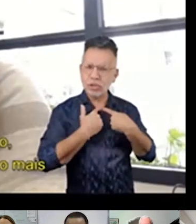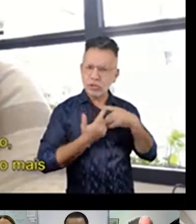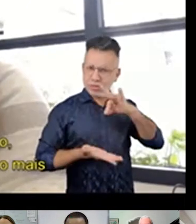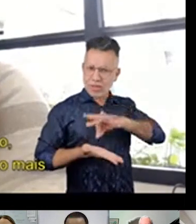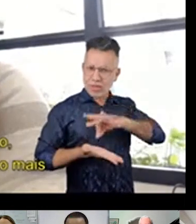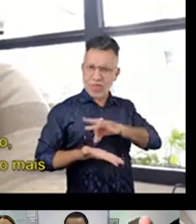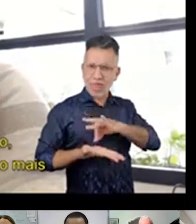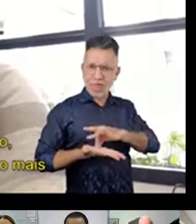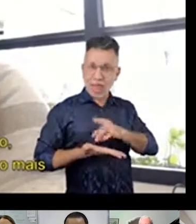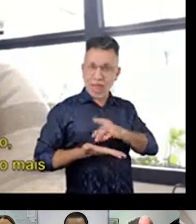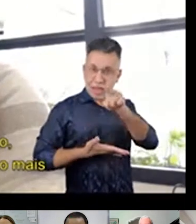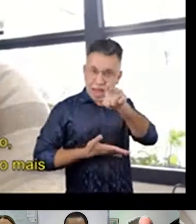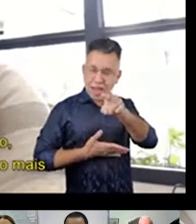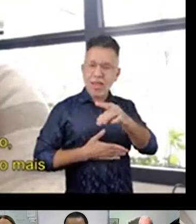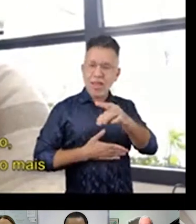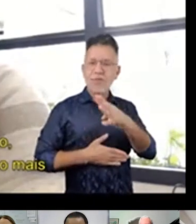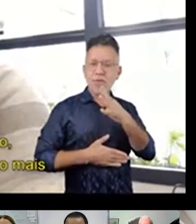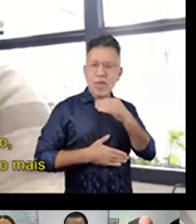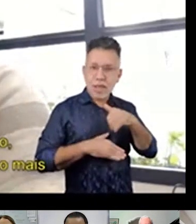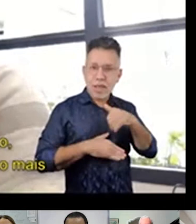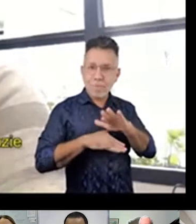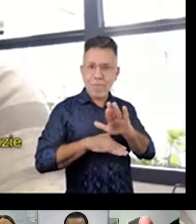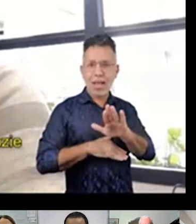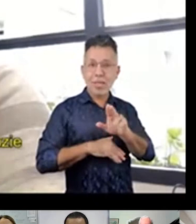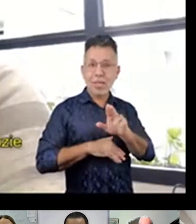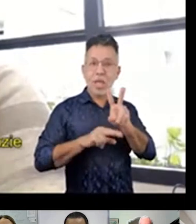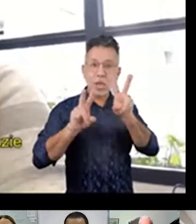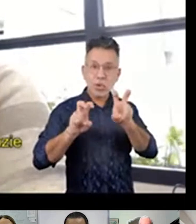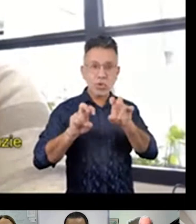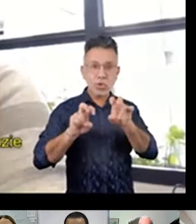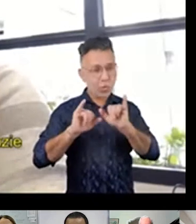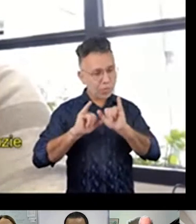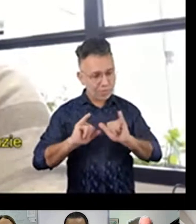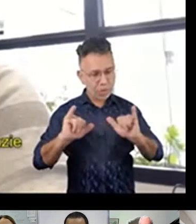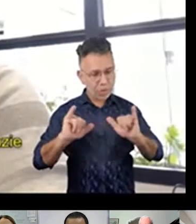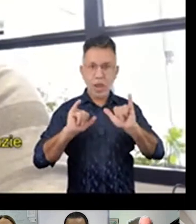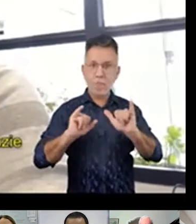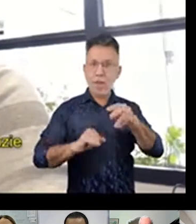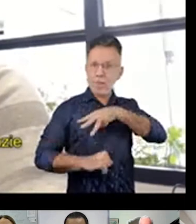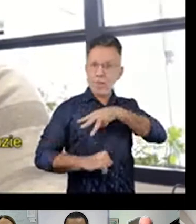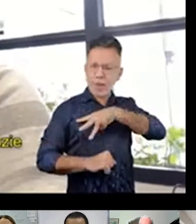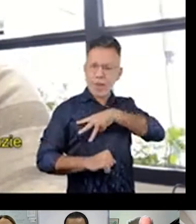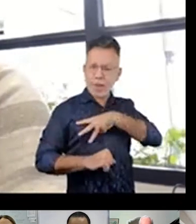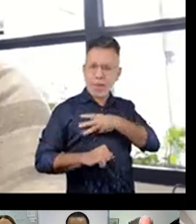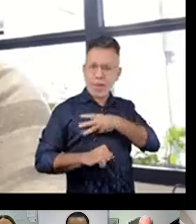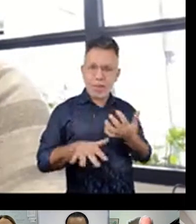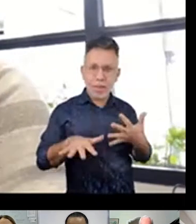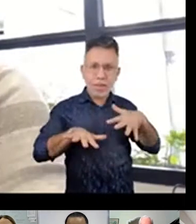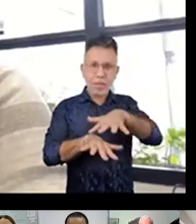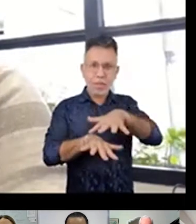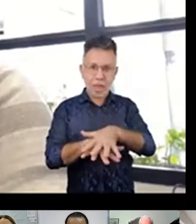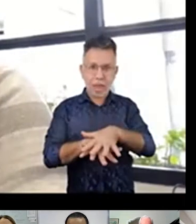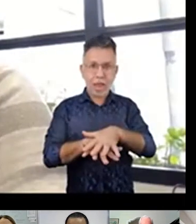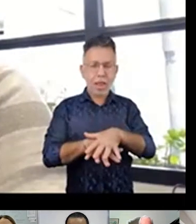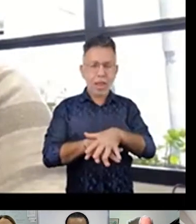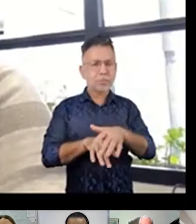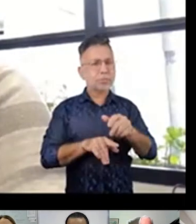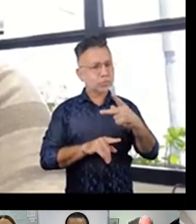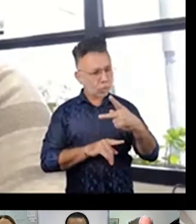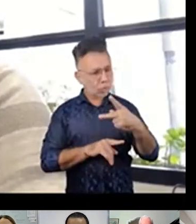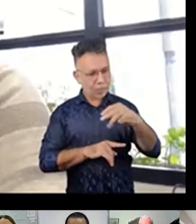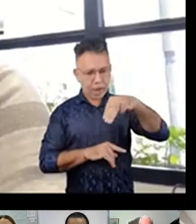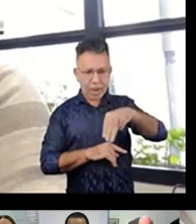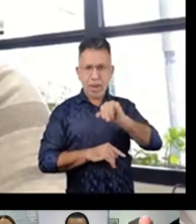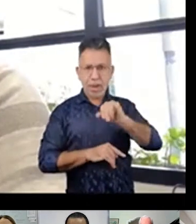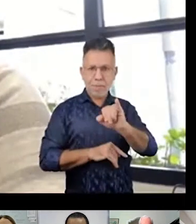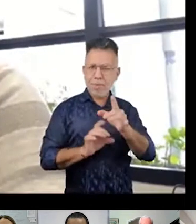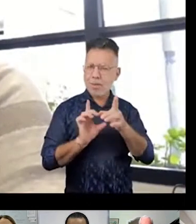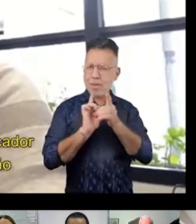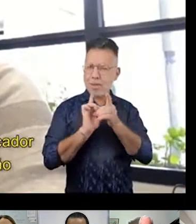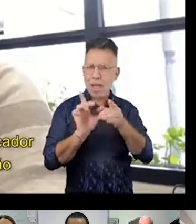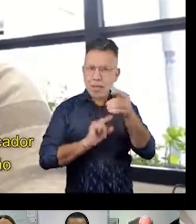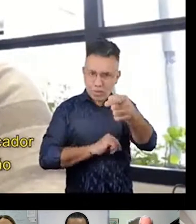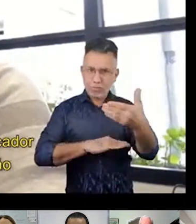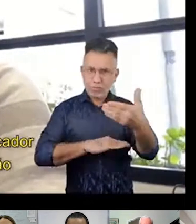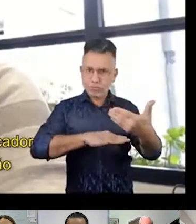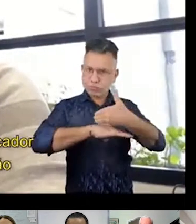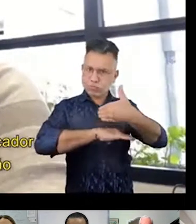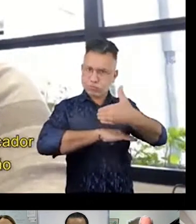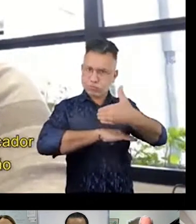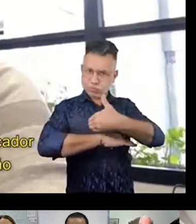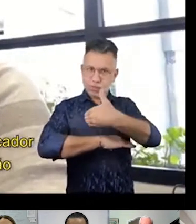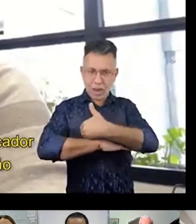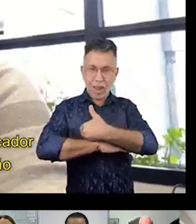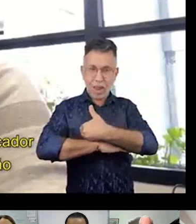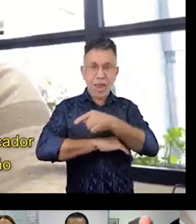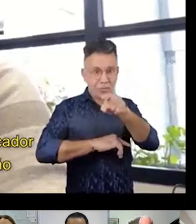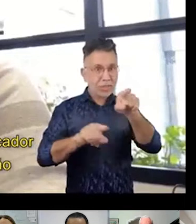desejo de coração é que você conheça um pouco mais sobre o programa Mackenzie de Inclusão. Nossa área está à disposição de vocês e que